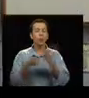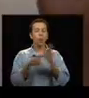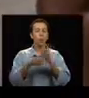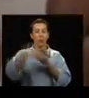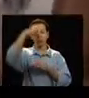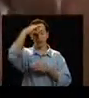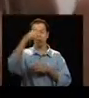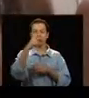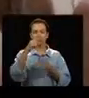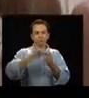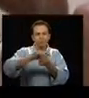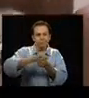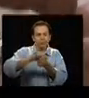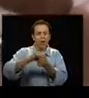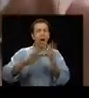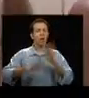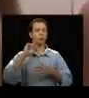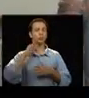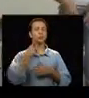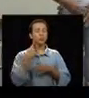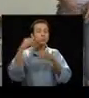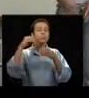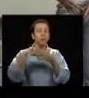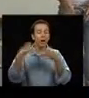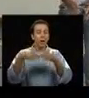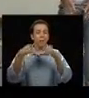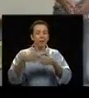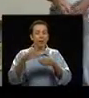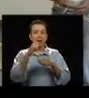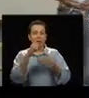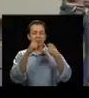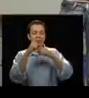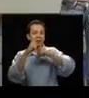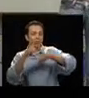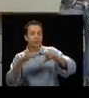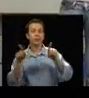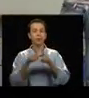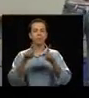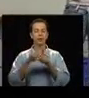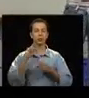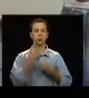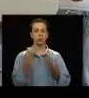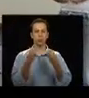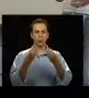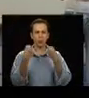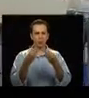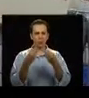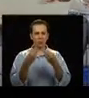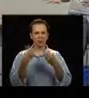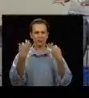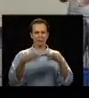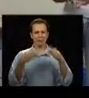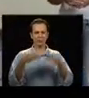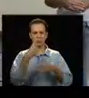Lave a parte íntima de vocês bem lavada. Fica lá sujinho, Aí vai criando sujeirinha, sujeira, sujeira, e